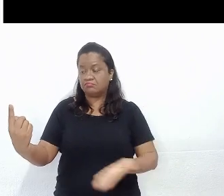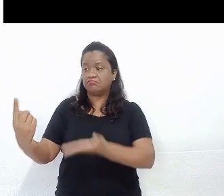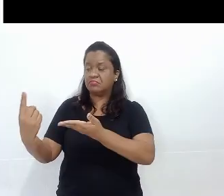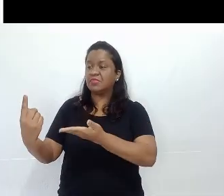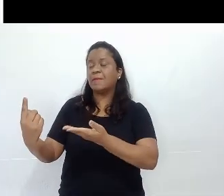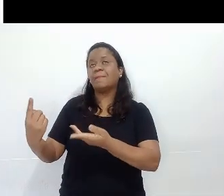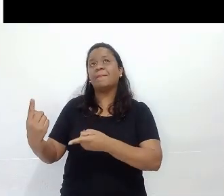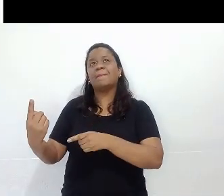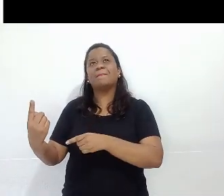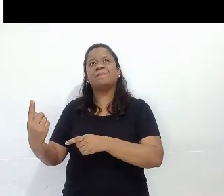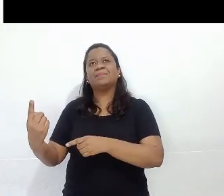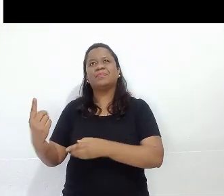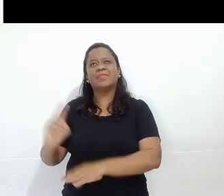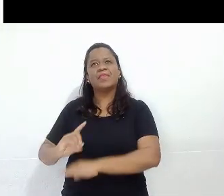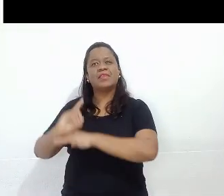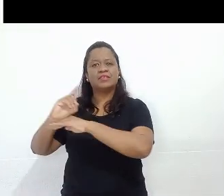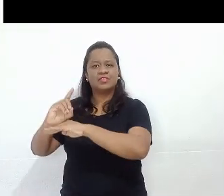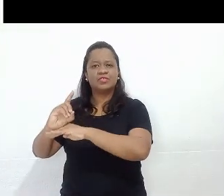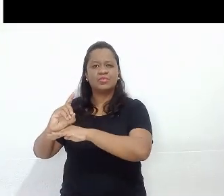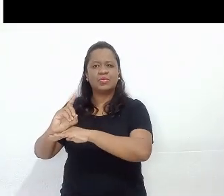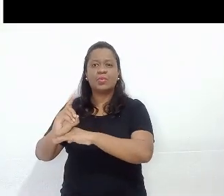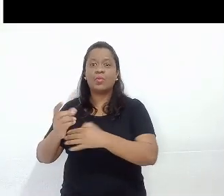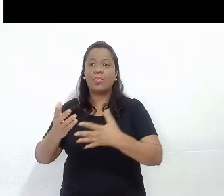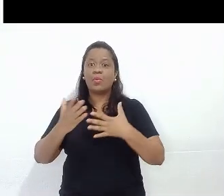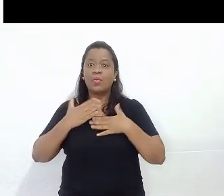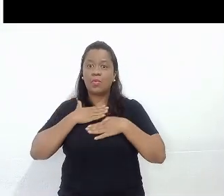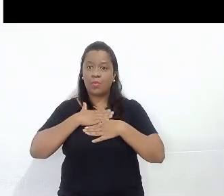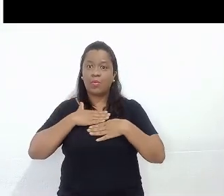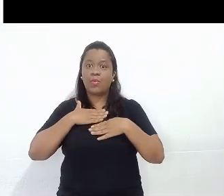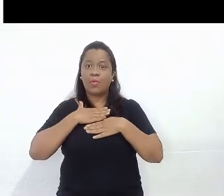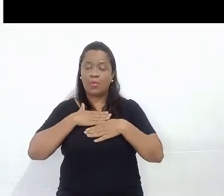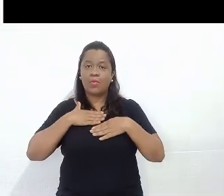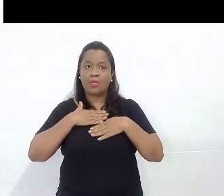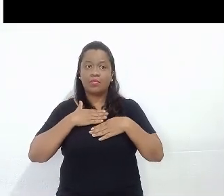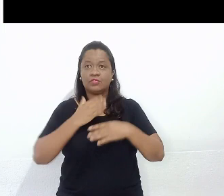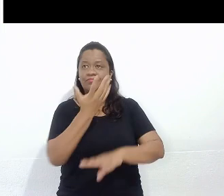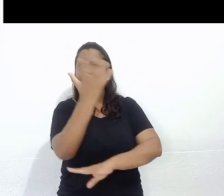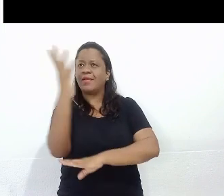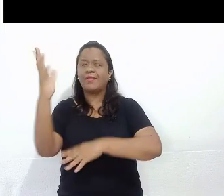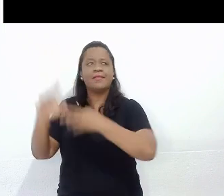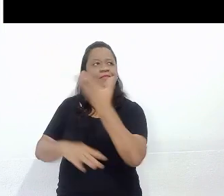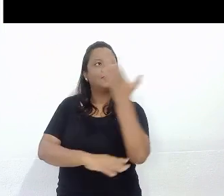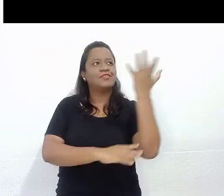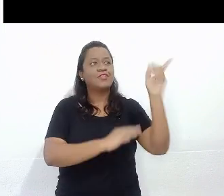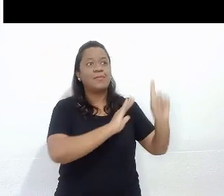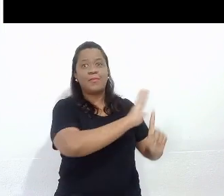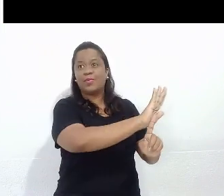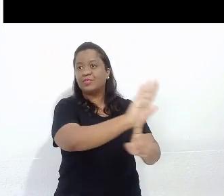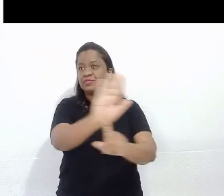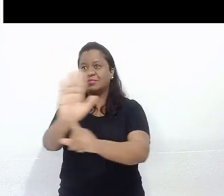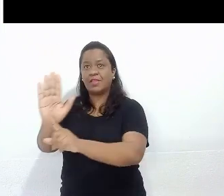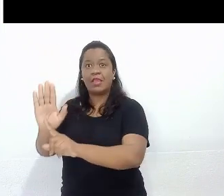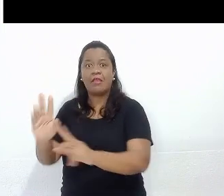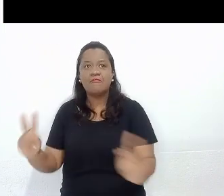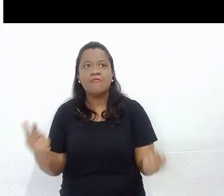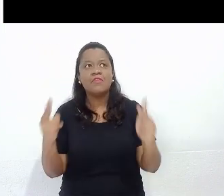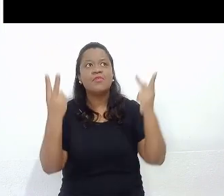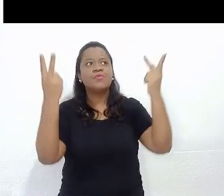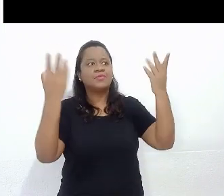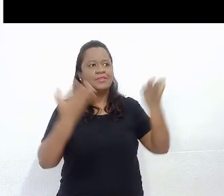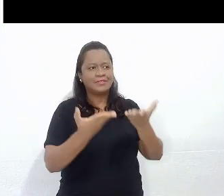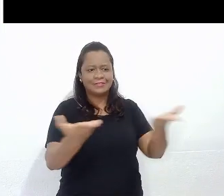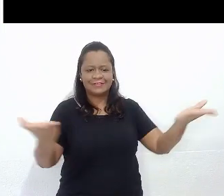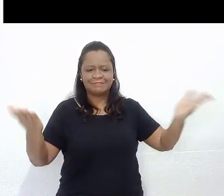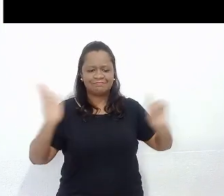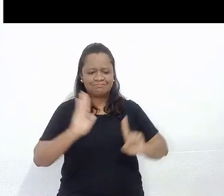gostam muito de mostrar sempre a natureza, diretores de fotografia que valorizam a natureza, então estão sempre buscando introduzir